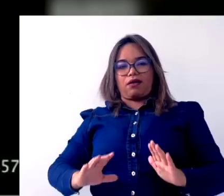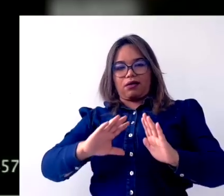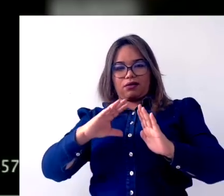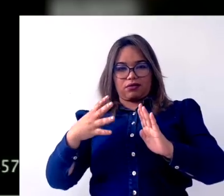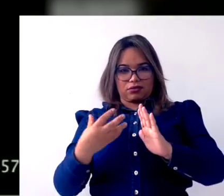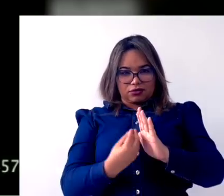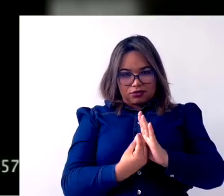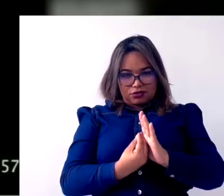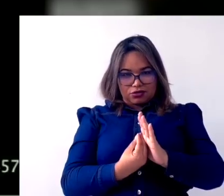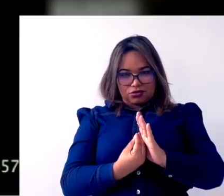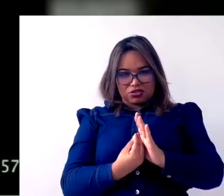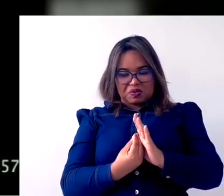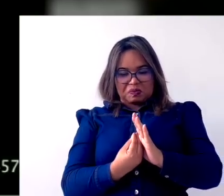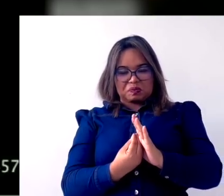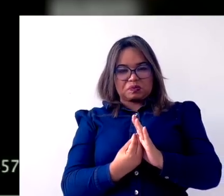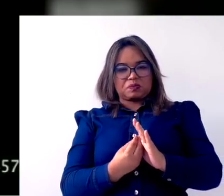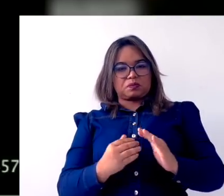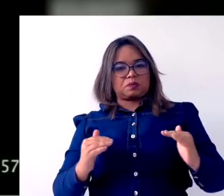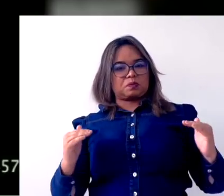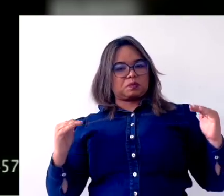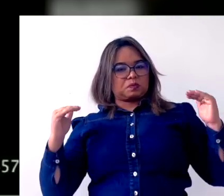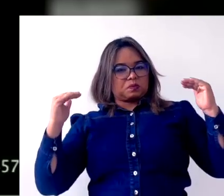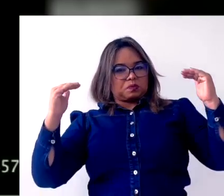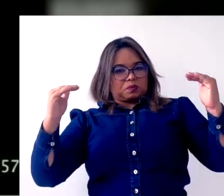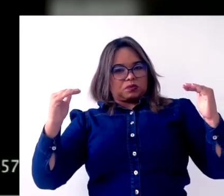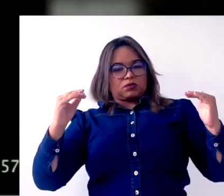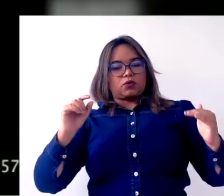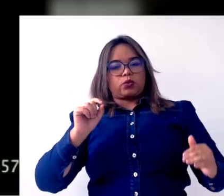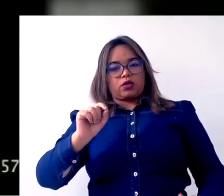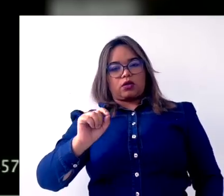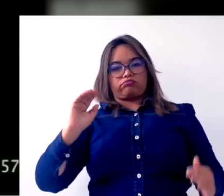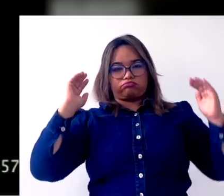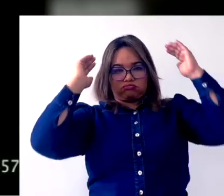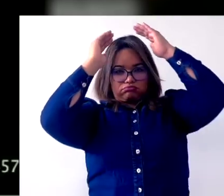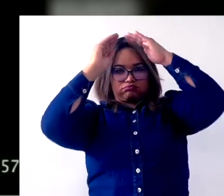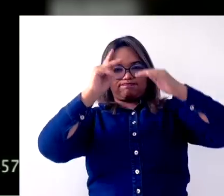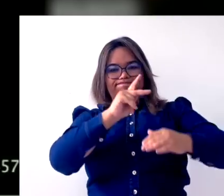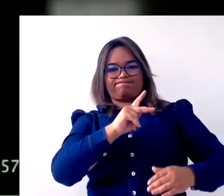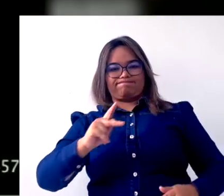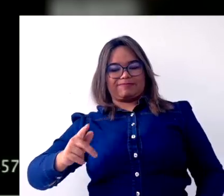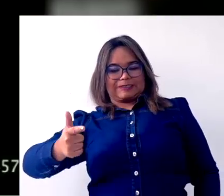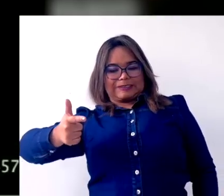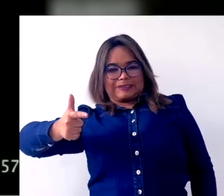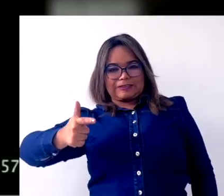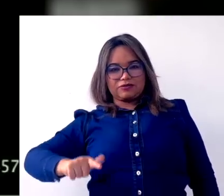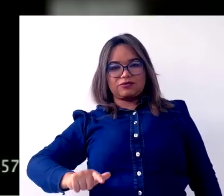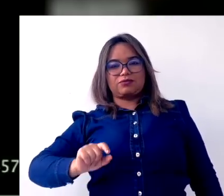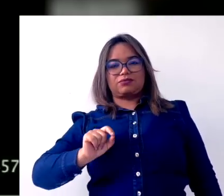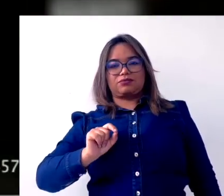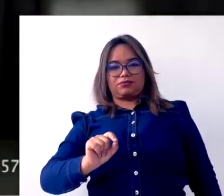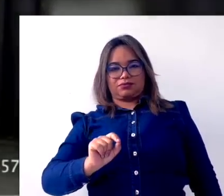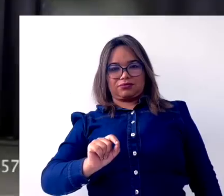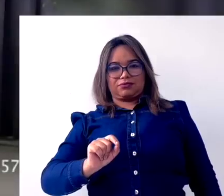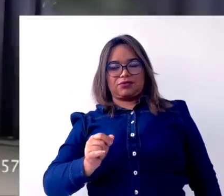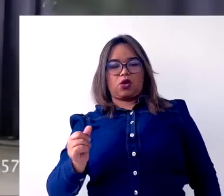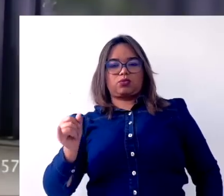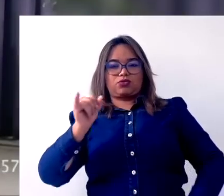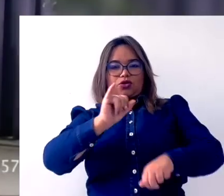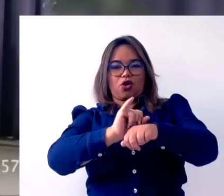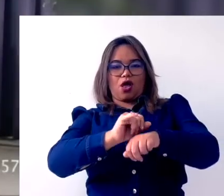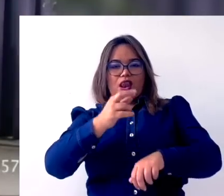bispo de Roma, do Papa, lhe deram um novo fôlego de vida e fizeram dela, de novo, desta vez, a